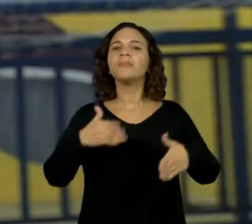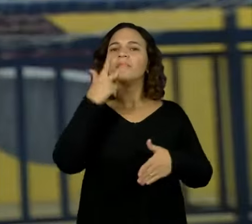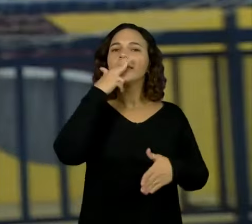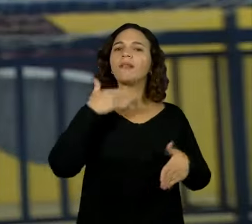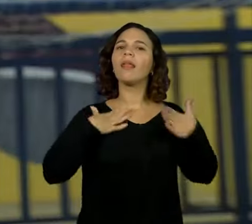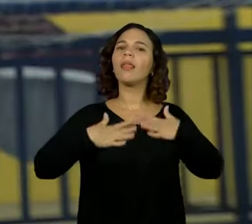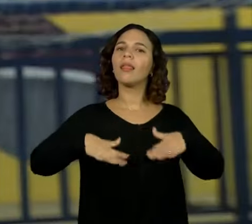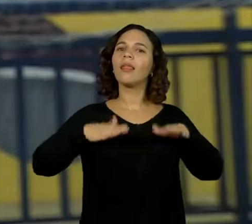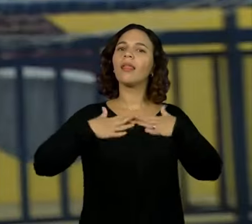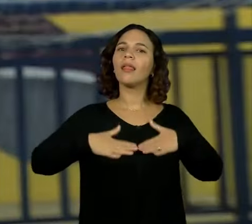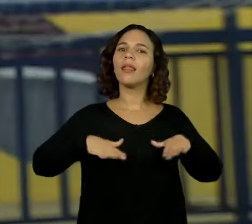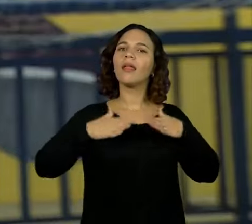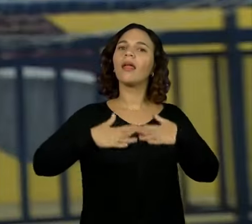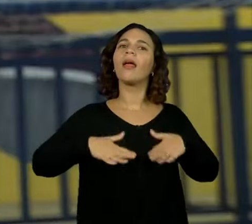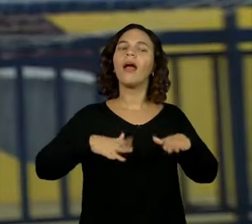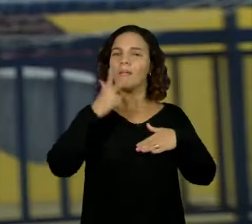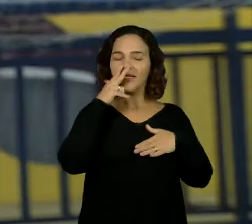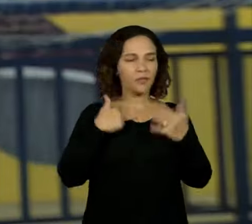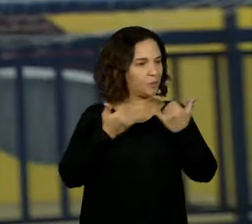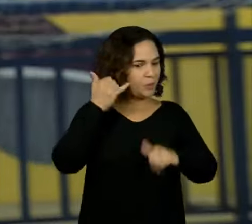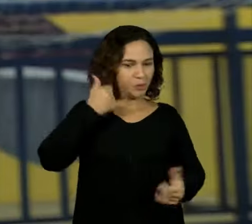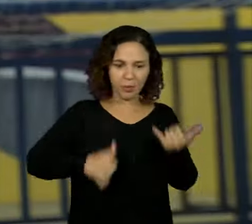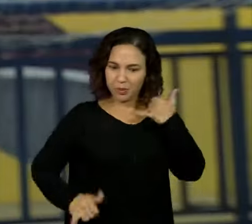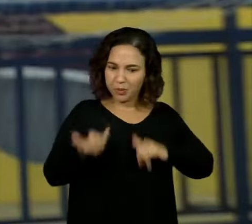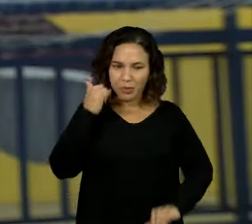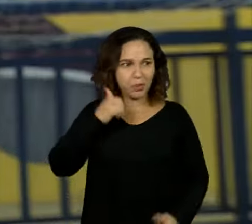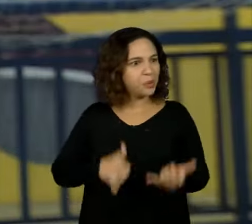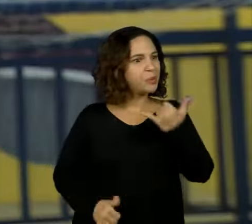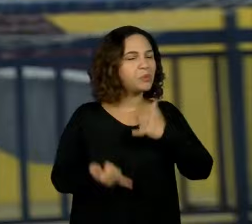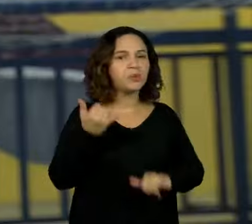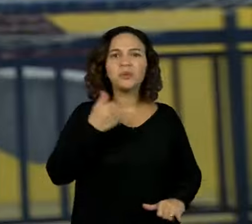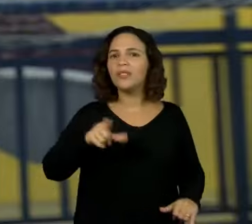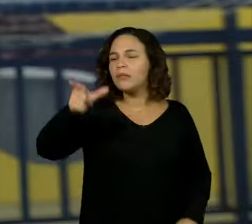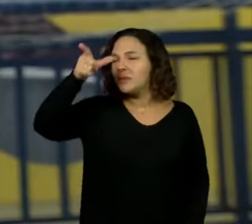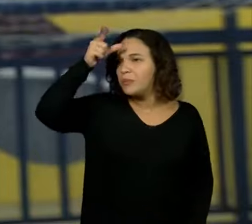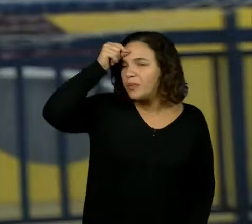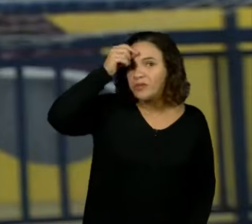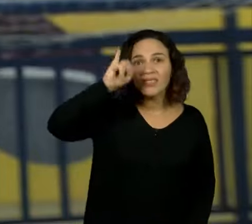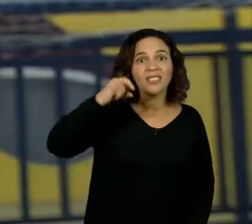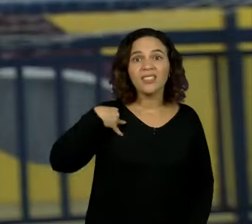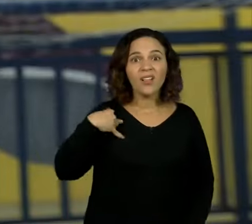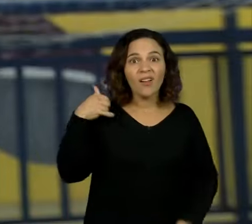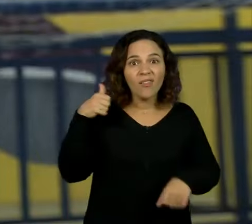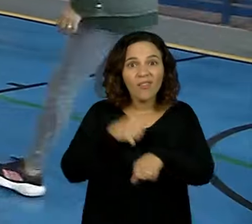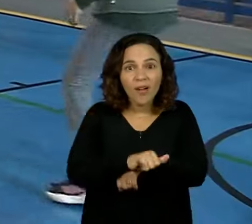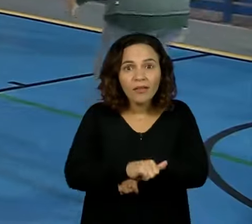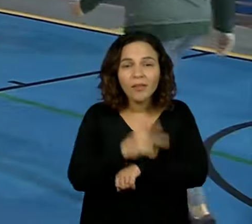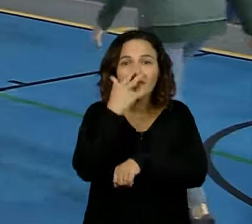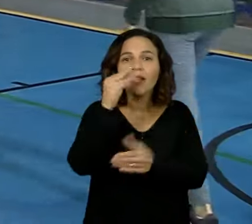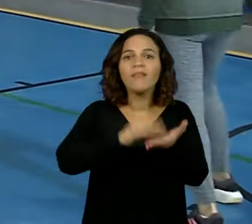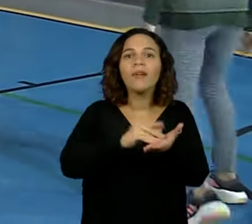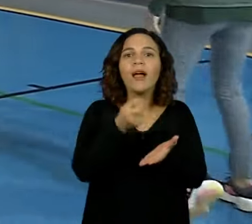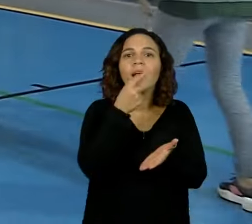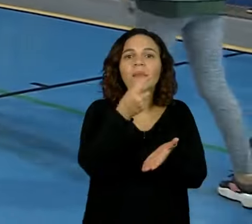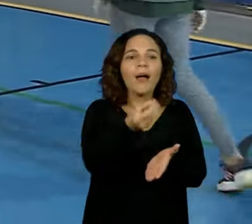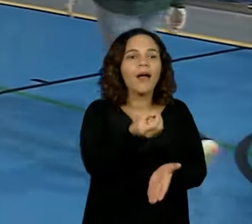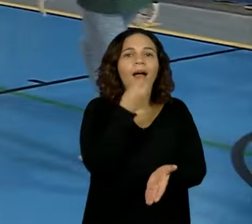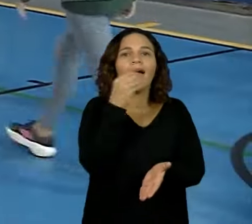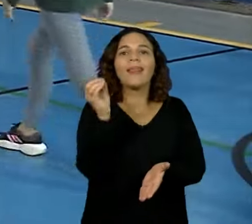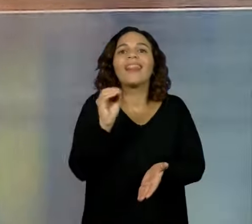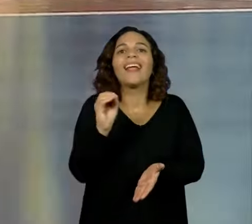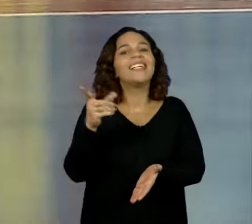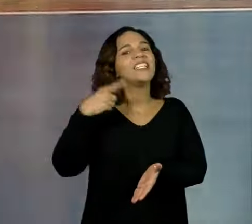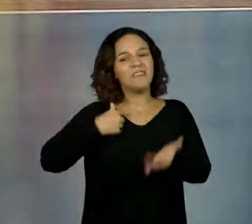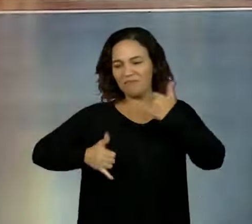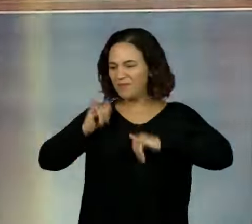no caso, né? Então, me dá aquela adrenalina. Então, se eu não venho, é um remédio que falta. O prazer